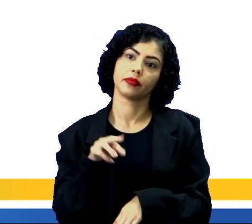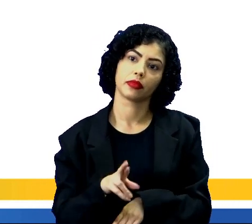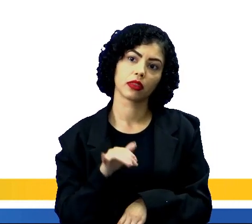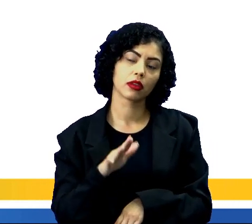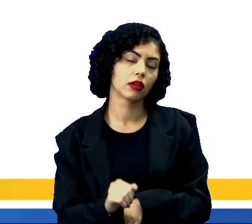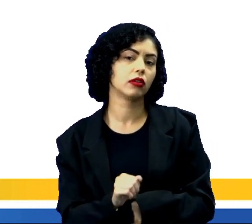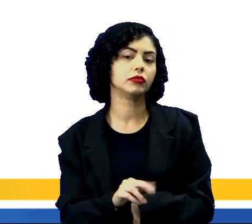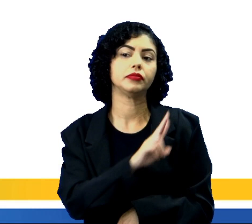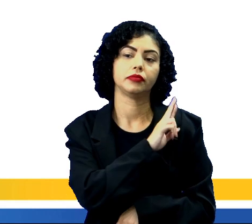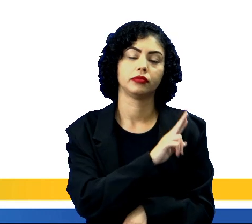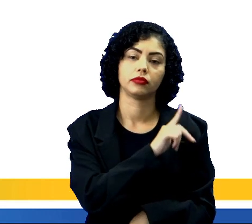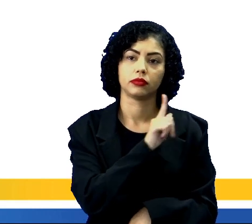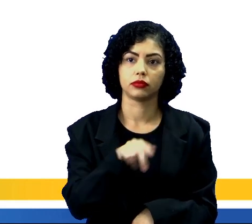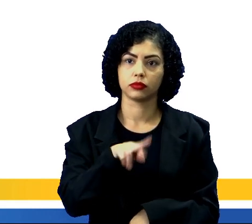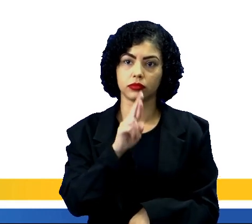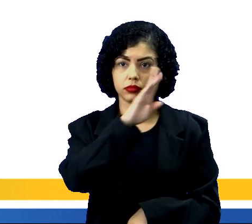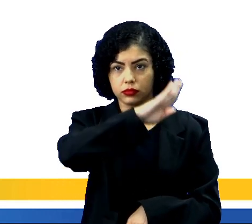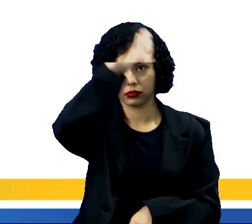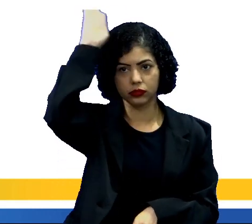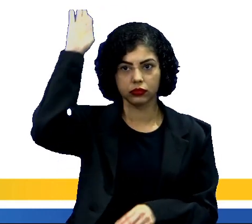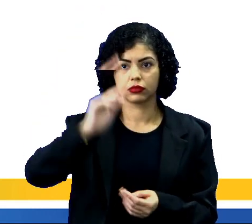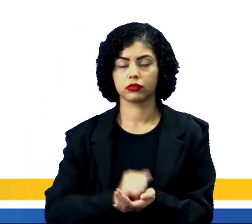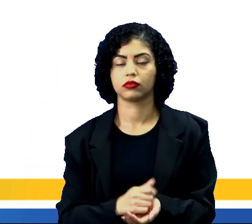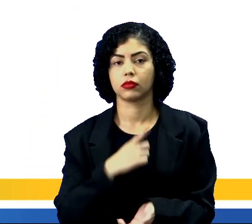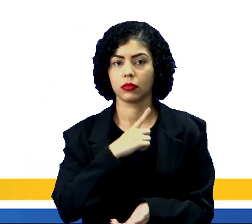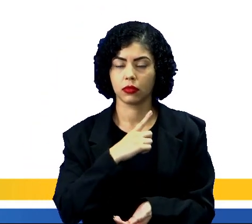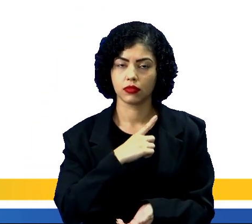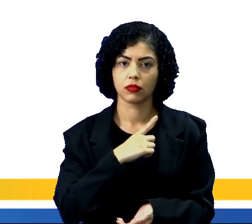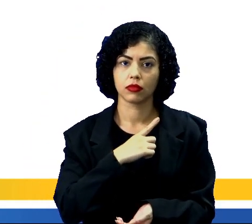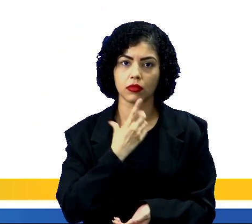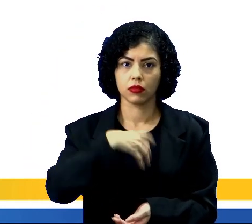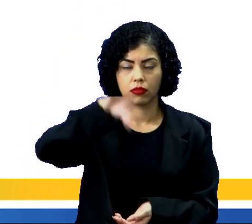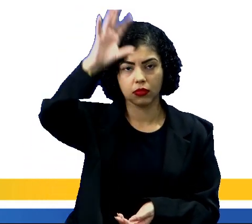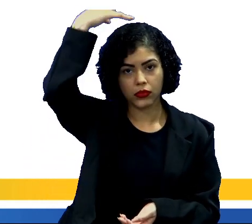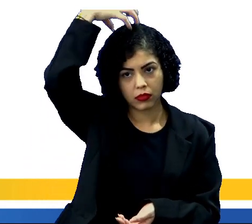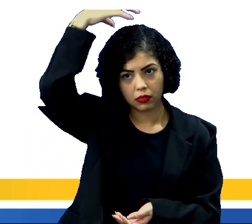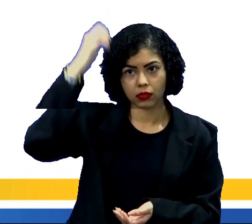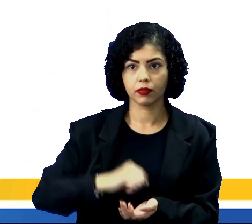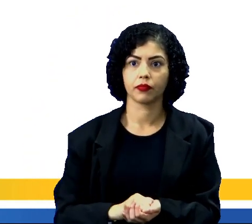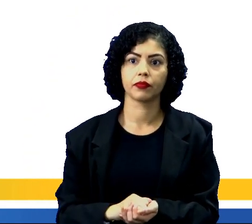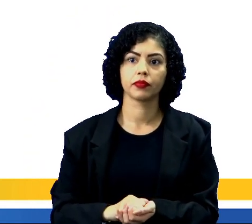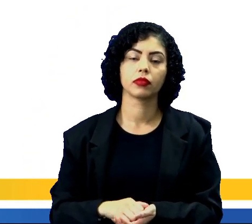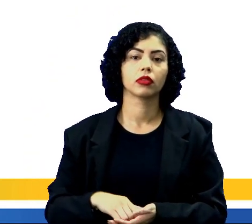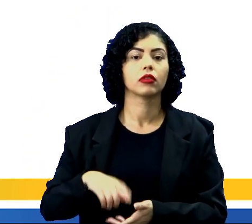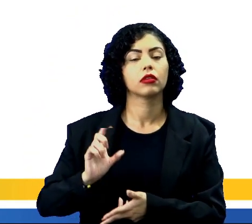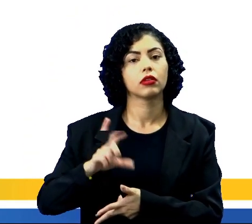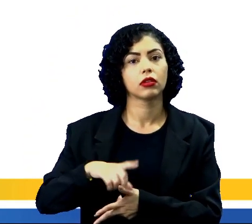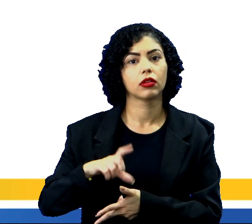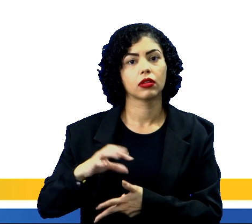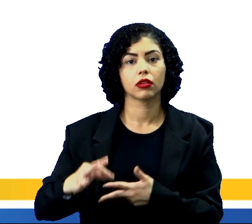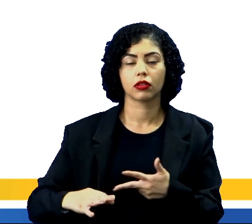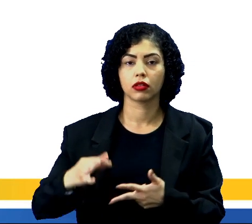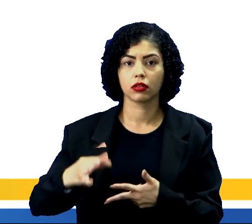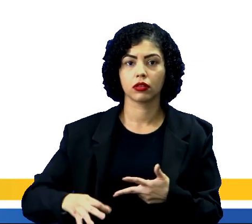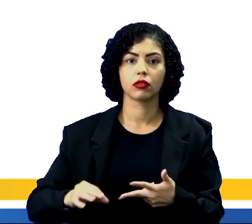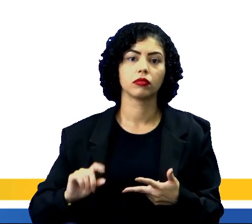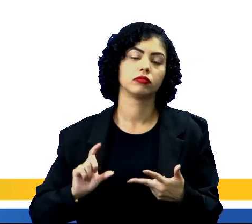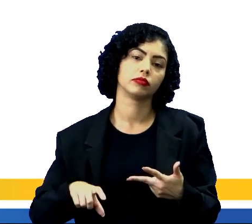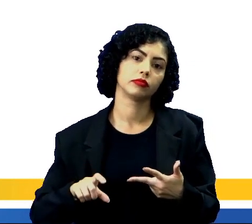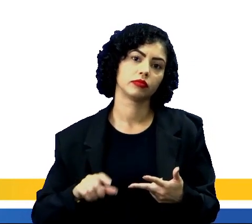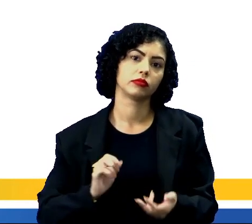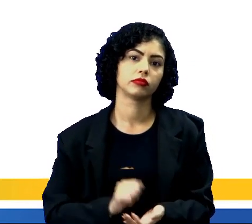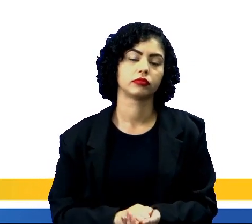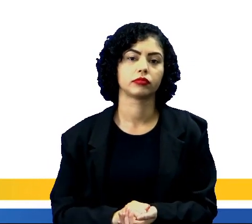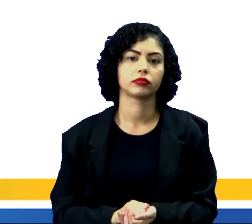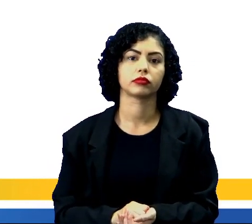monarquia romana, né, onde o rei exercia as funções executiva, judicial e também religiosa,